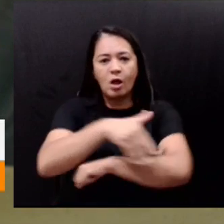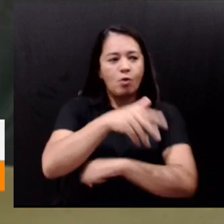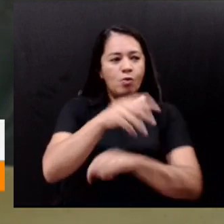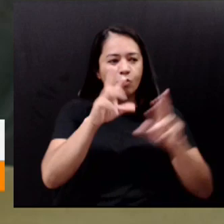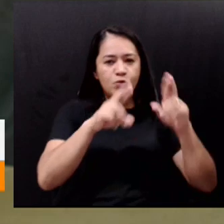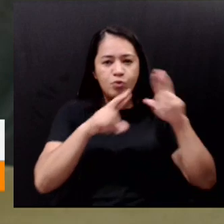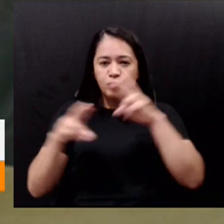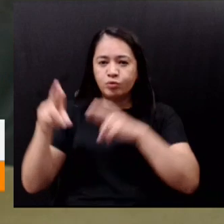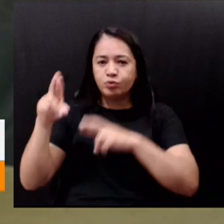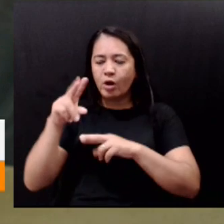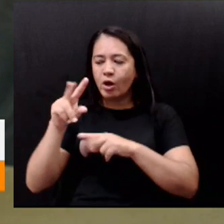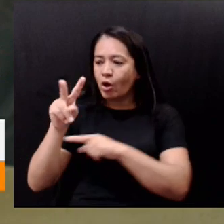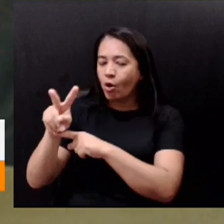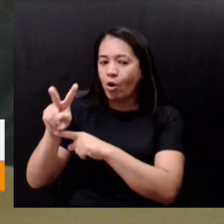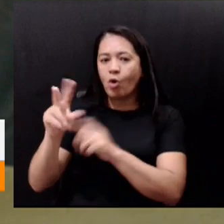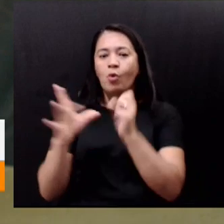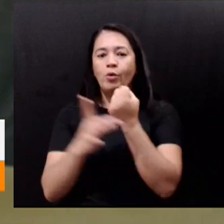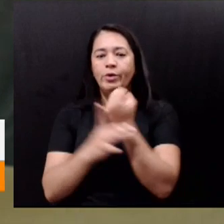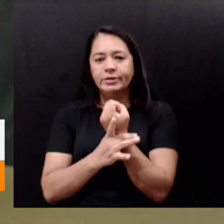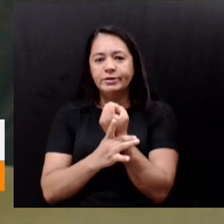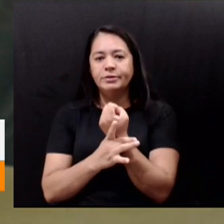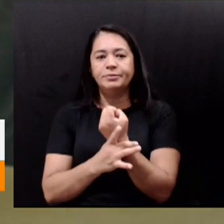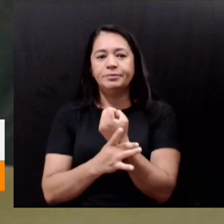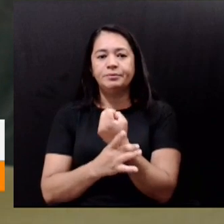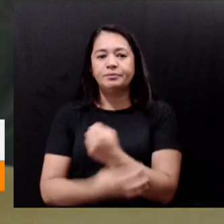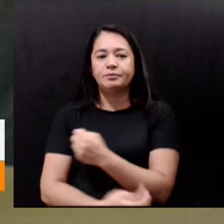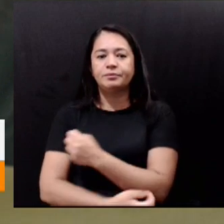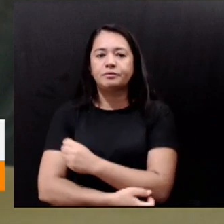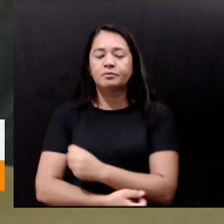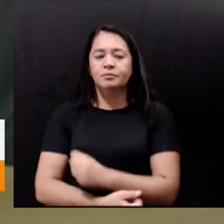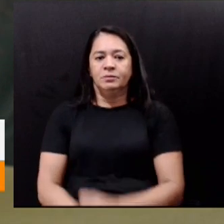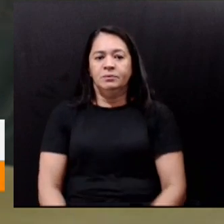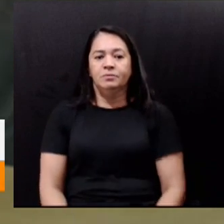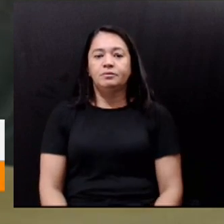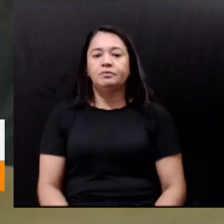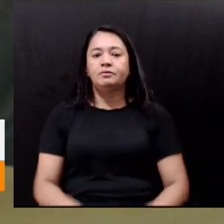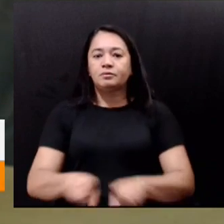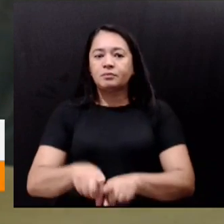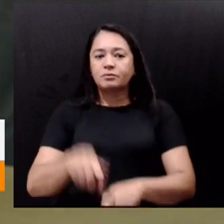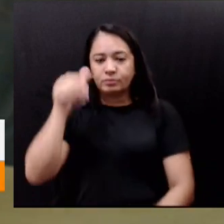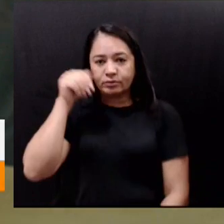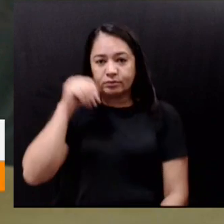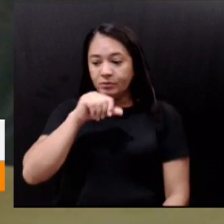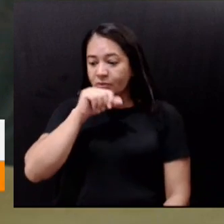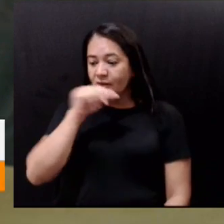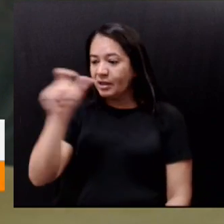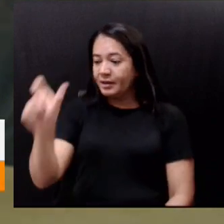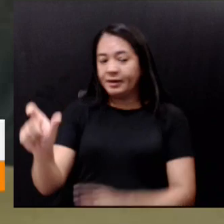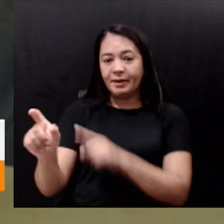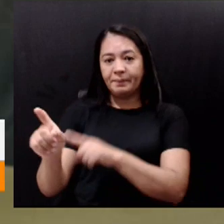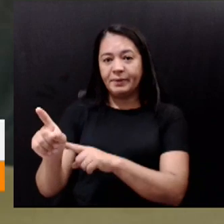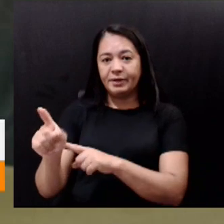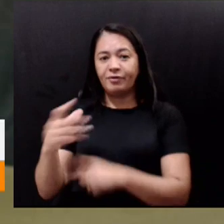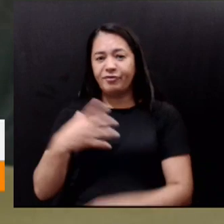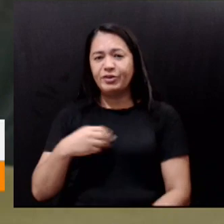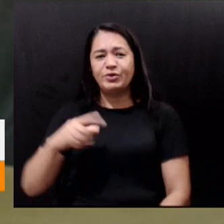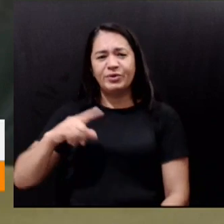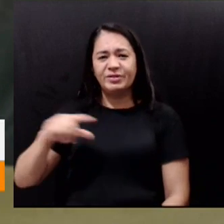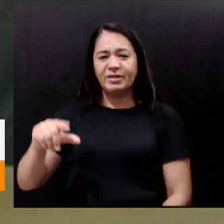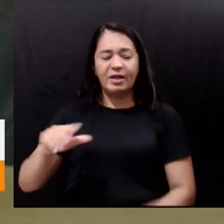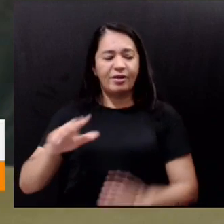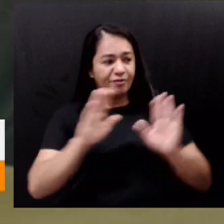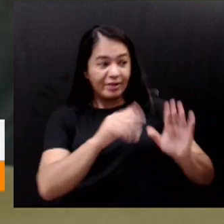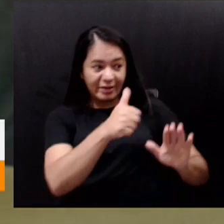da segurança, e tem mães que têm filhos e deixam no vizinho para ir no mercado. Isso